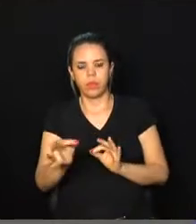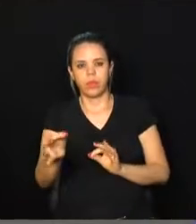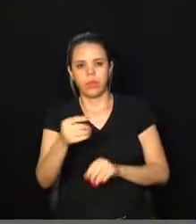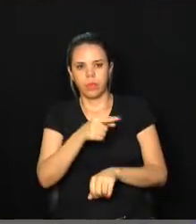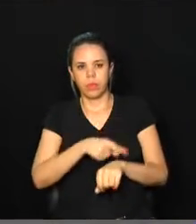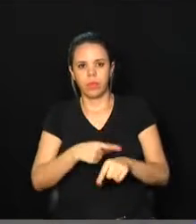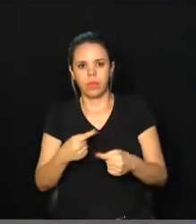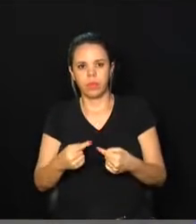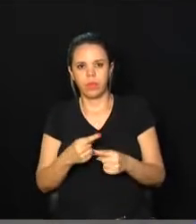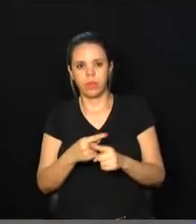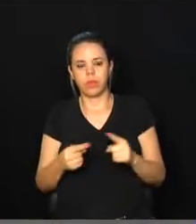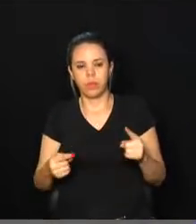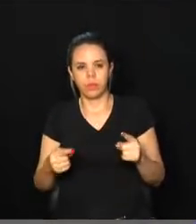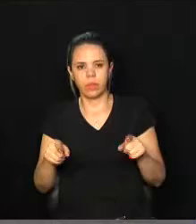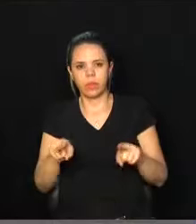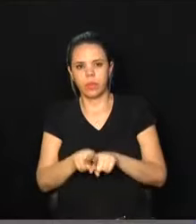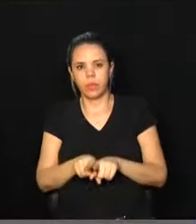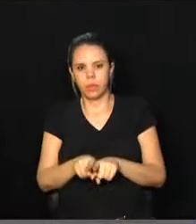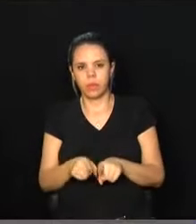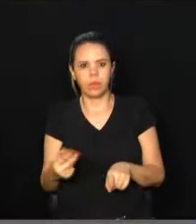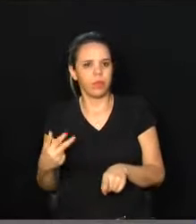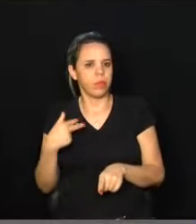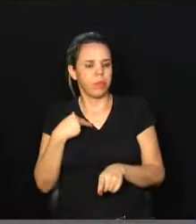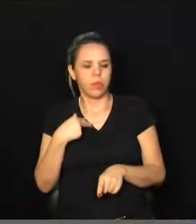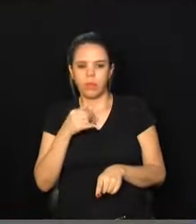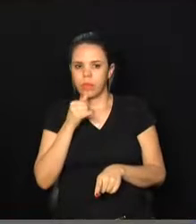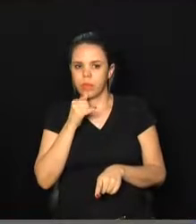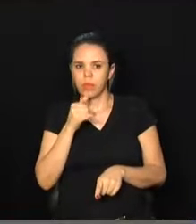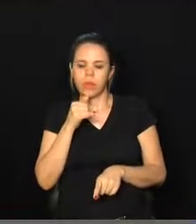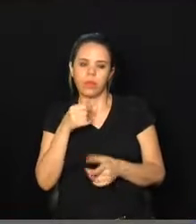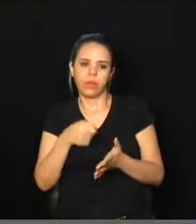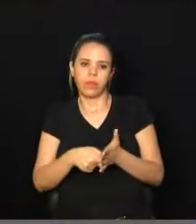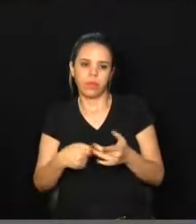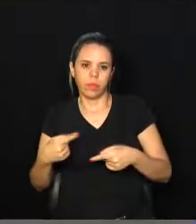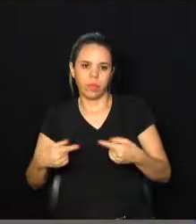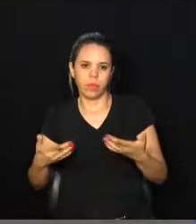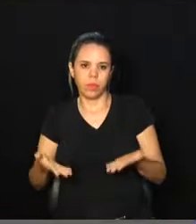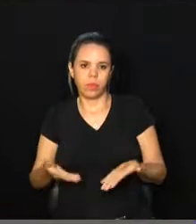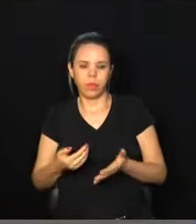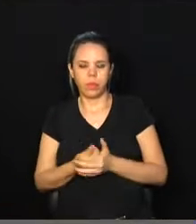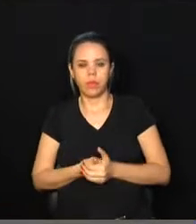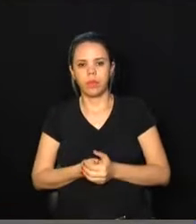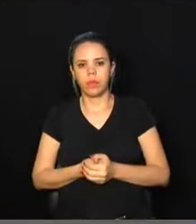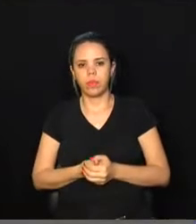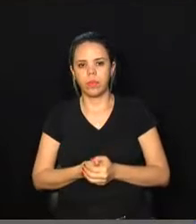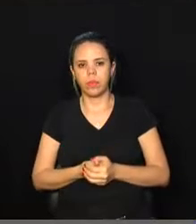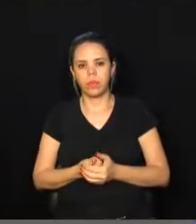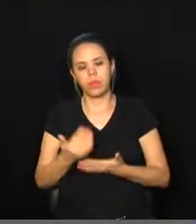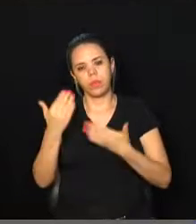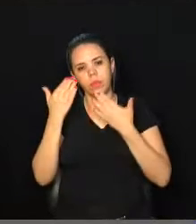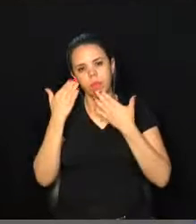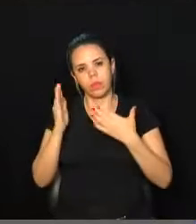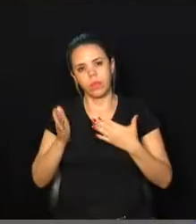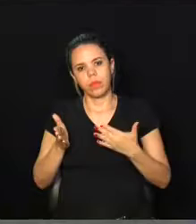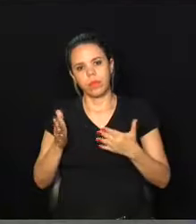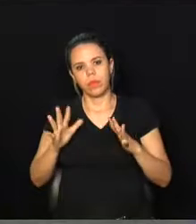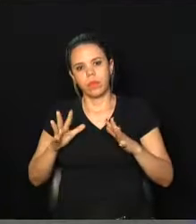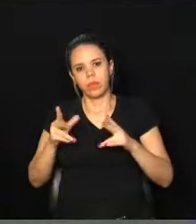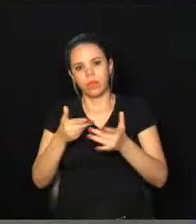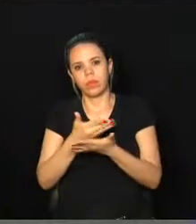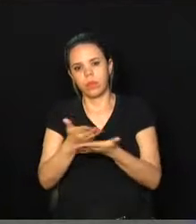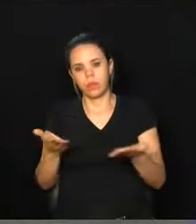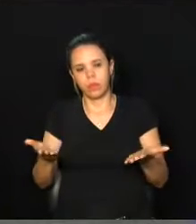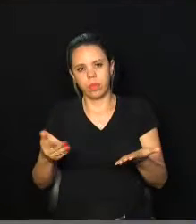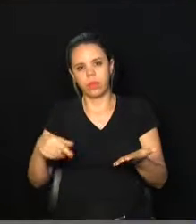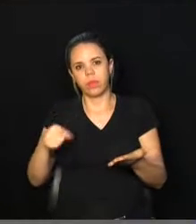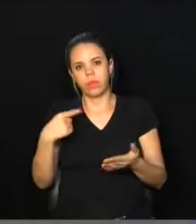longo prazo, e que também não podem deixar de ser pautados e discutidos aí. Então, agradeço desde já a todos vocês